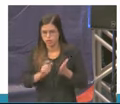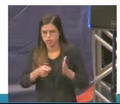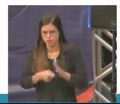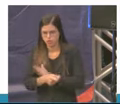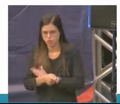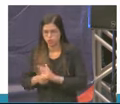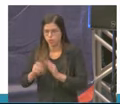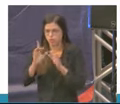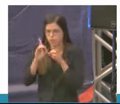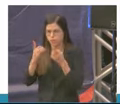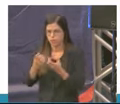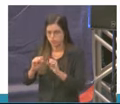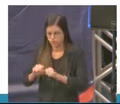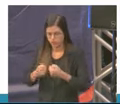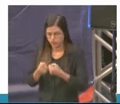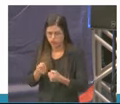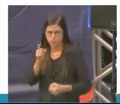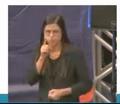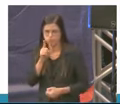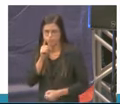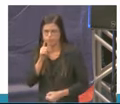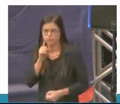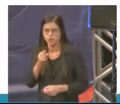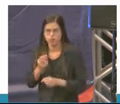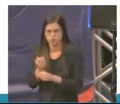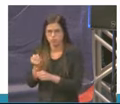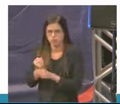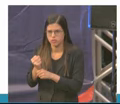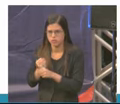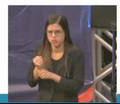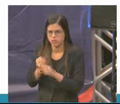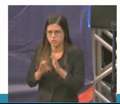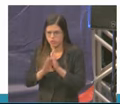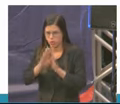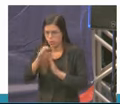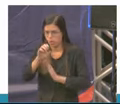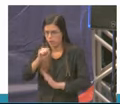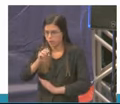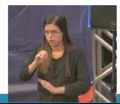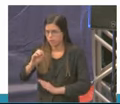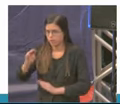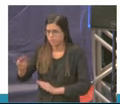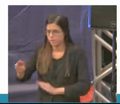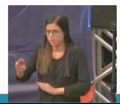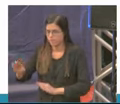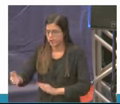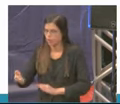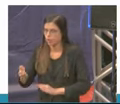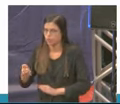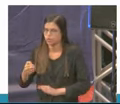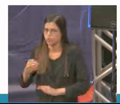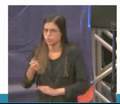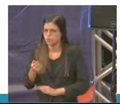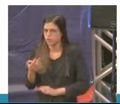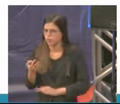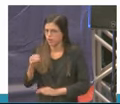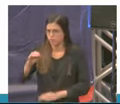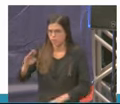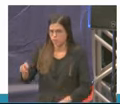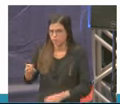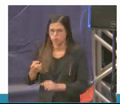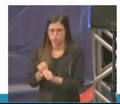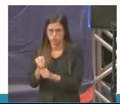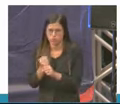dos Estados Unidos nas últimas décadas. Vocês estão vendo o investimento que subiu ali de quase 80 bilhões para quase 140 bilhões nos últimos anos